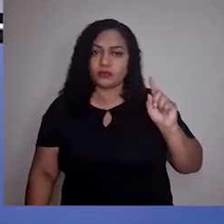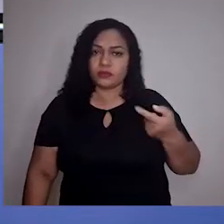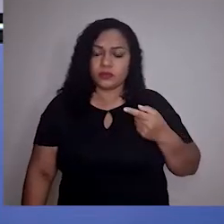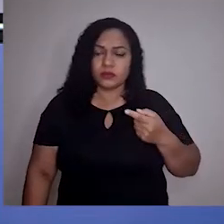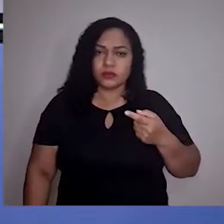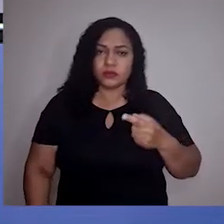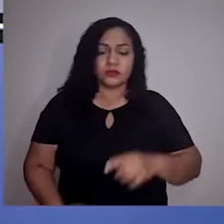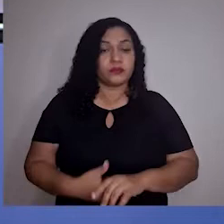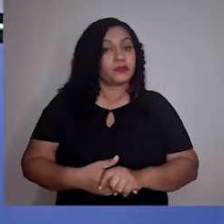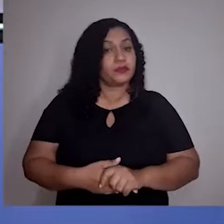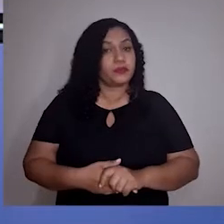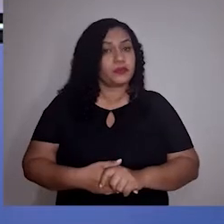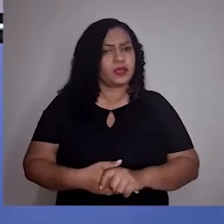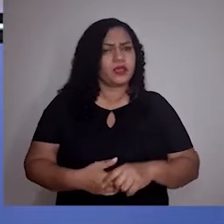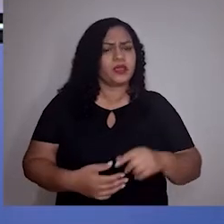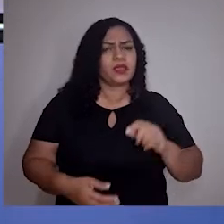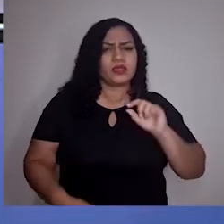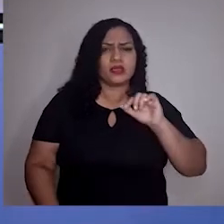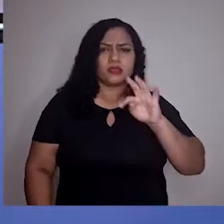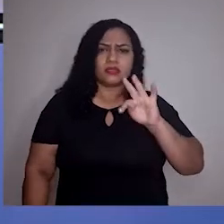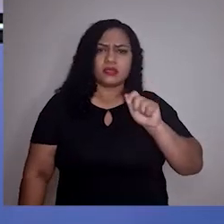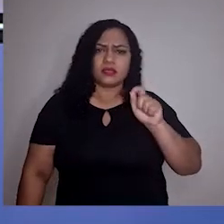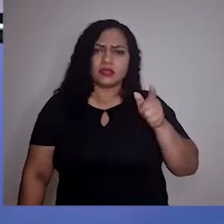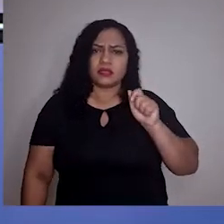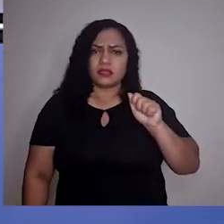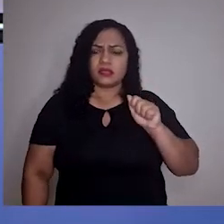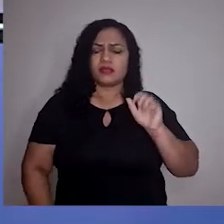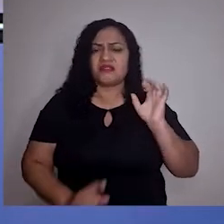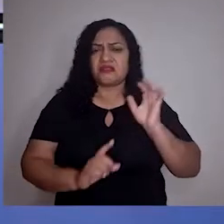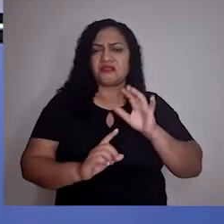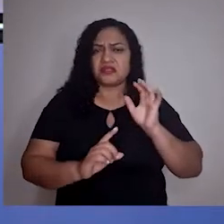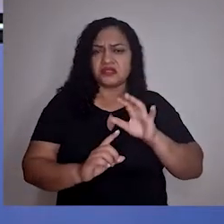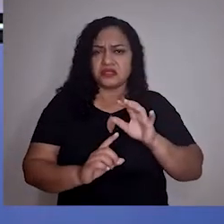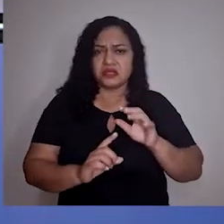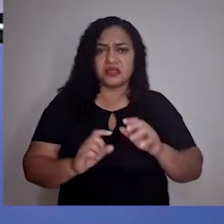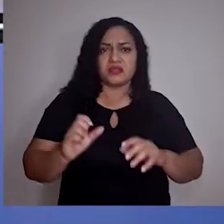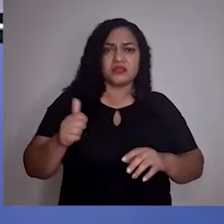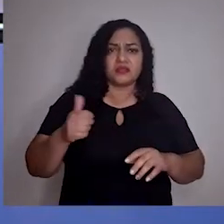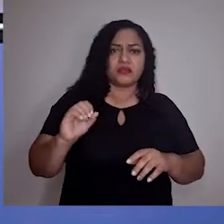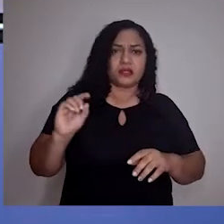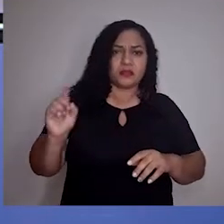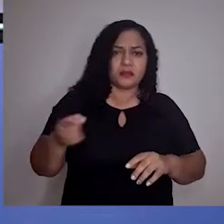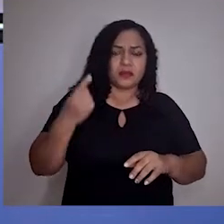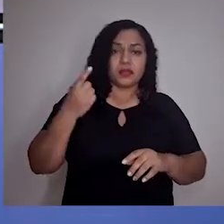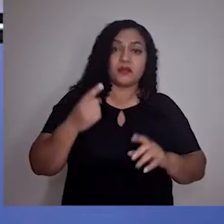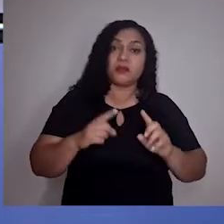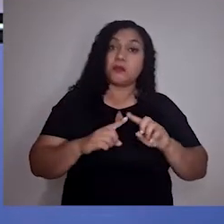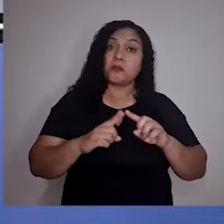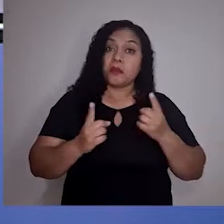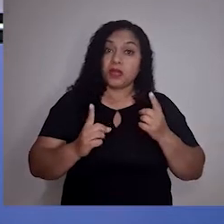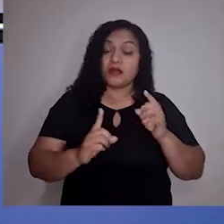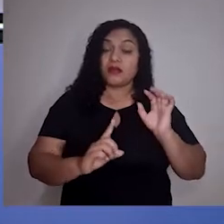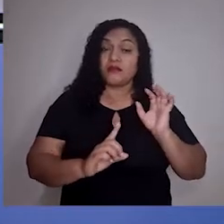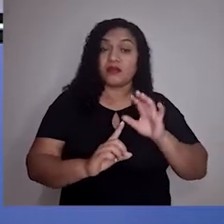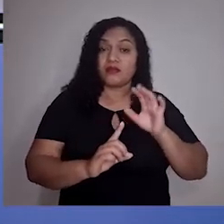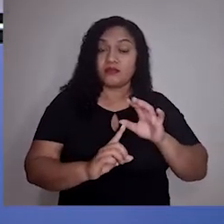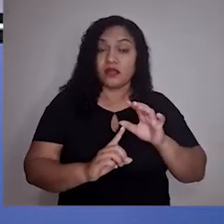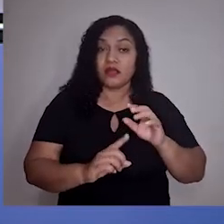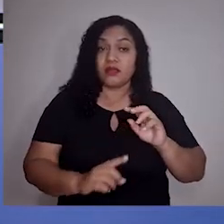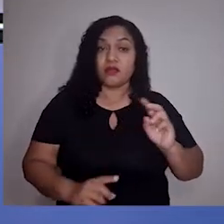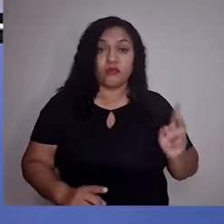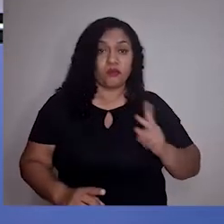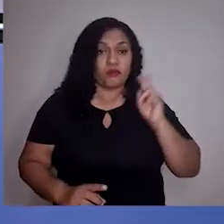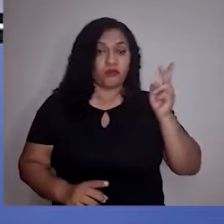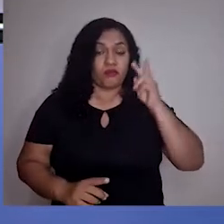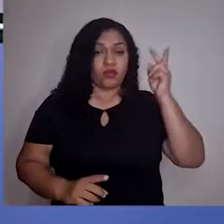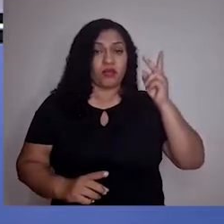vai incidir sobre o valor inicial, sobre os 10.000, mas vai incidir sobre o valor acumulado do